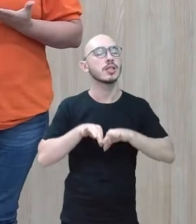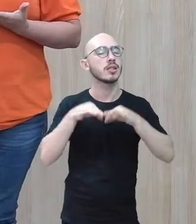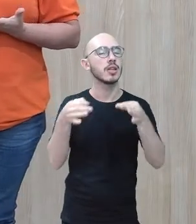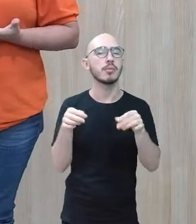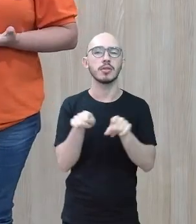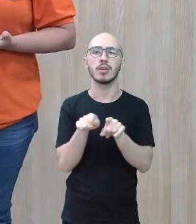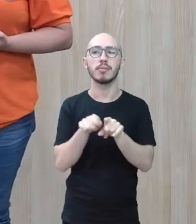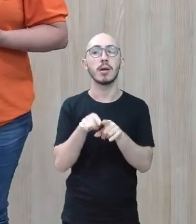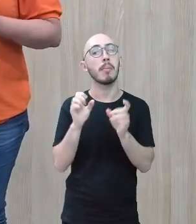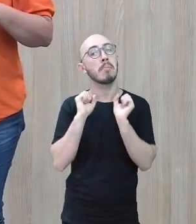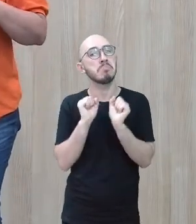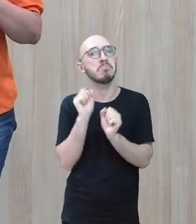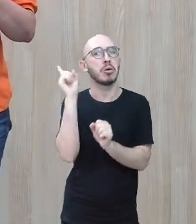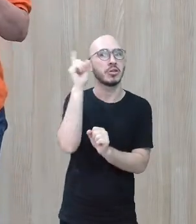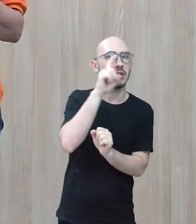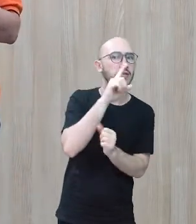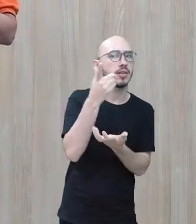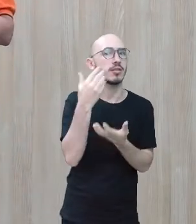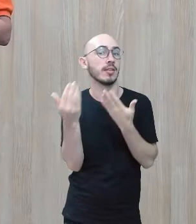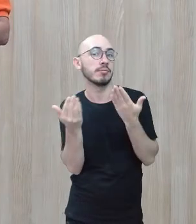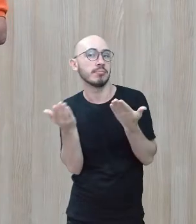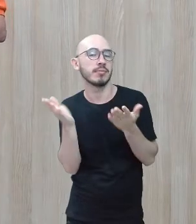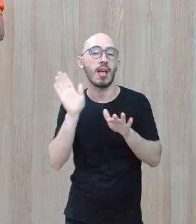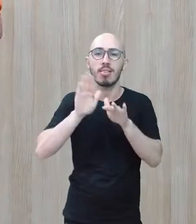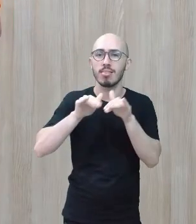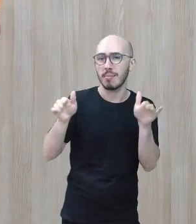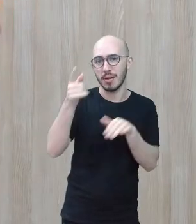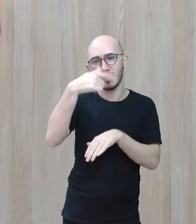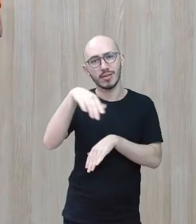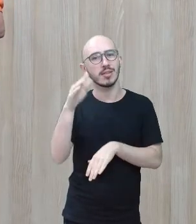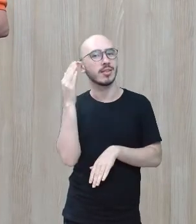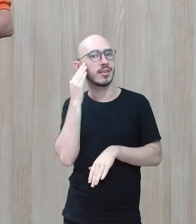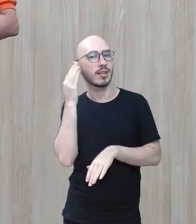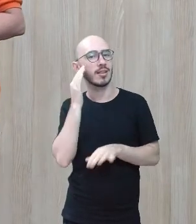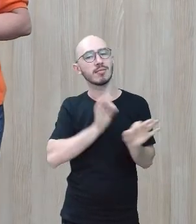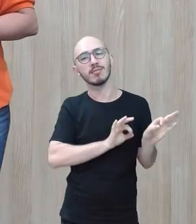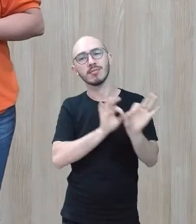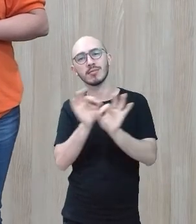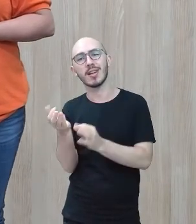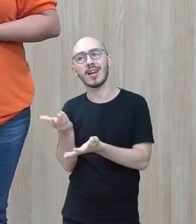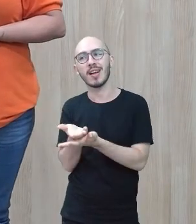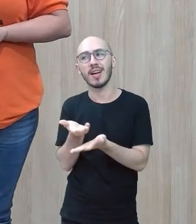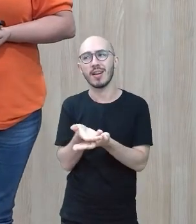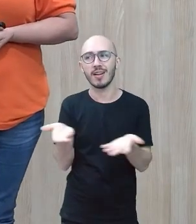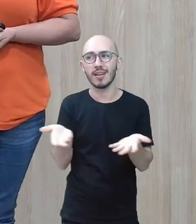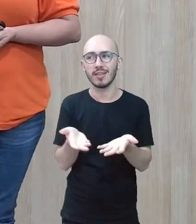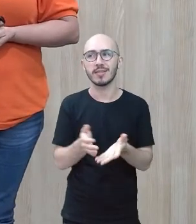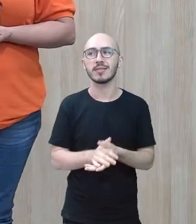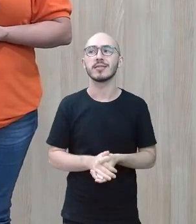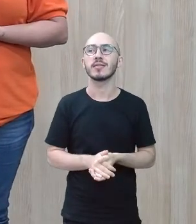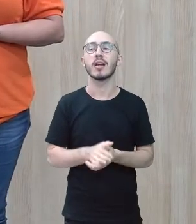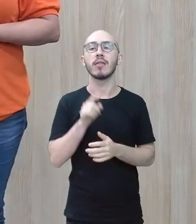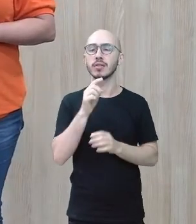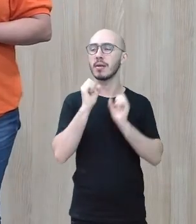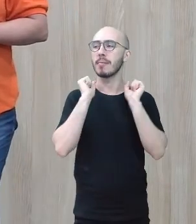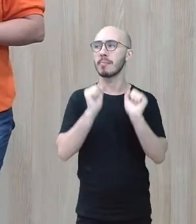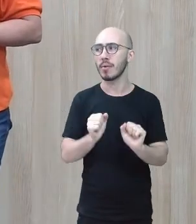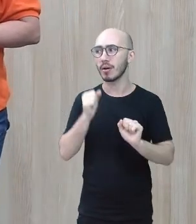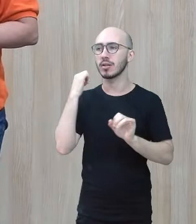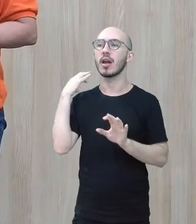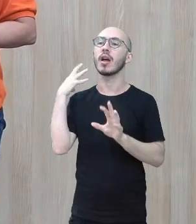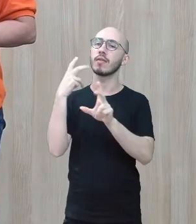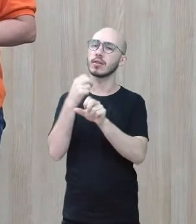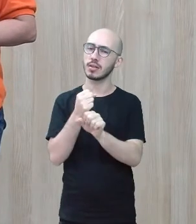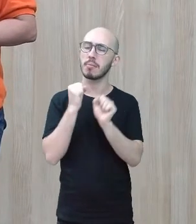talvez complicada, depende da forma que você esteja vendo esta aula. Mas você pode revisar, não